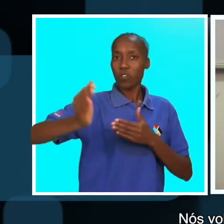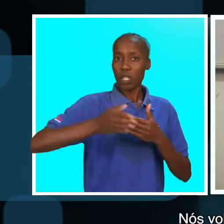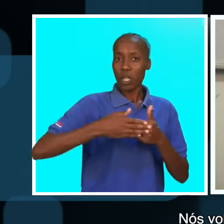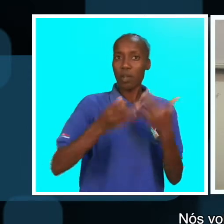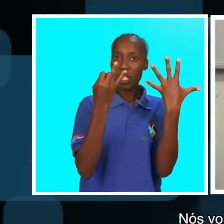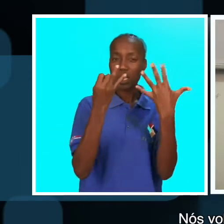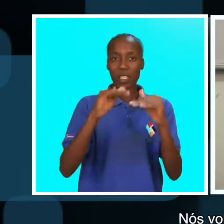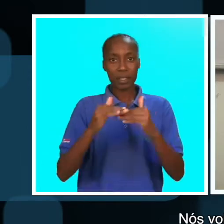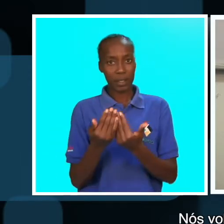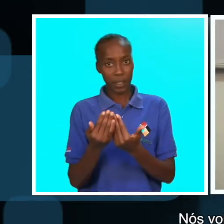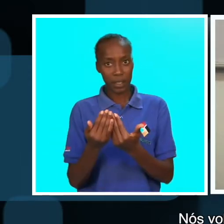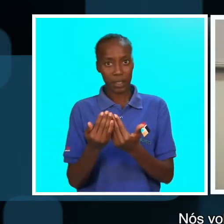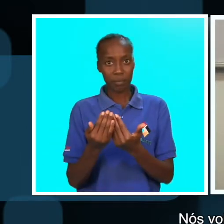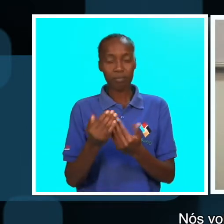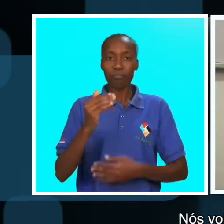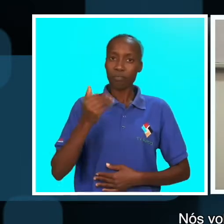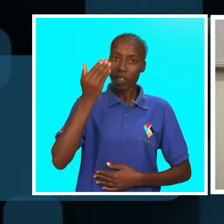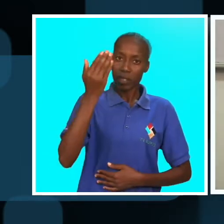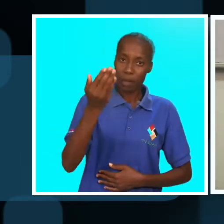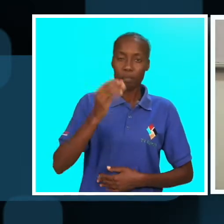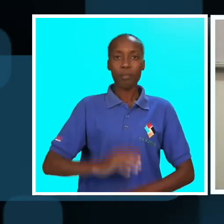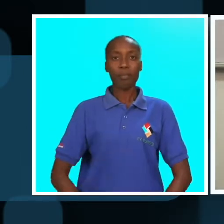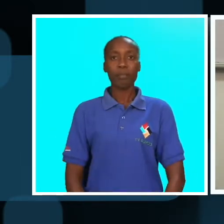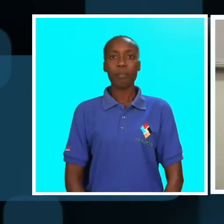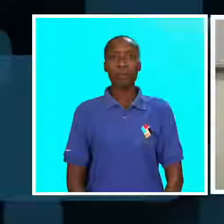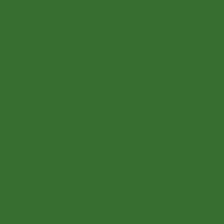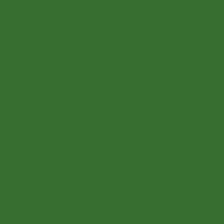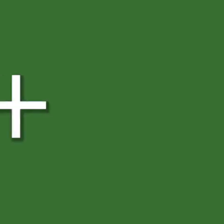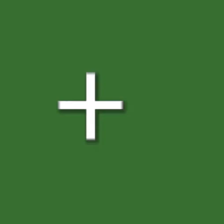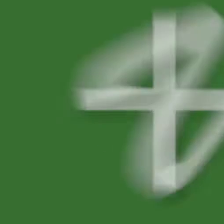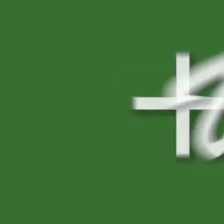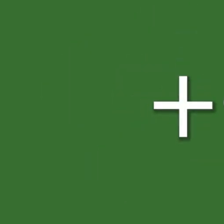voltamos Daqui Há 7 dias Até lá